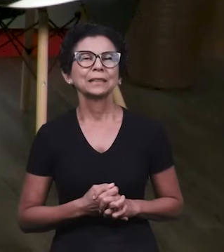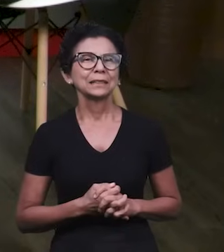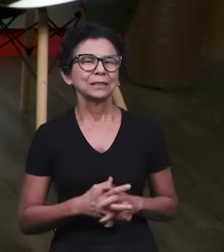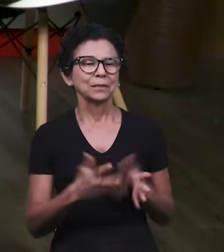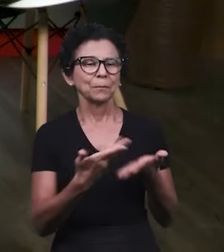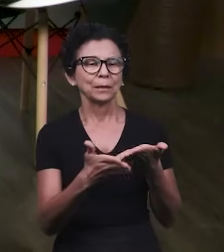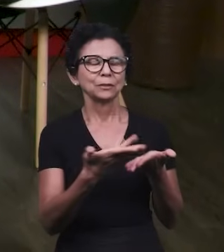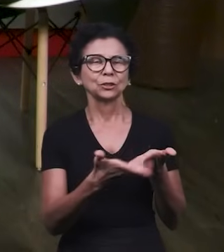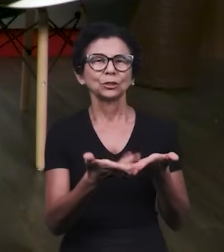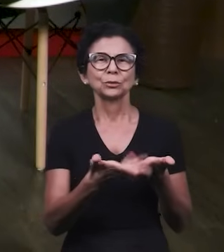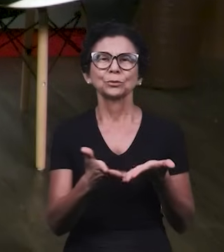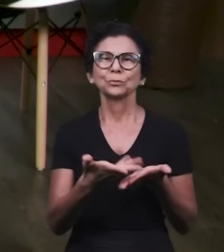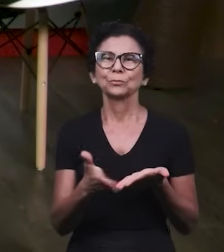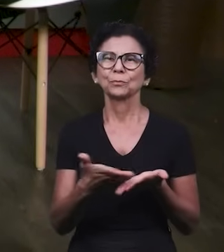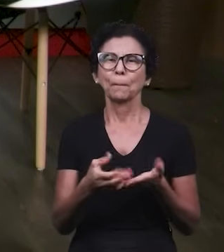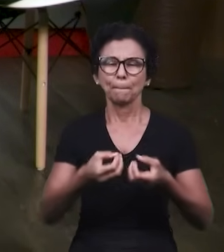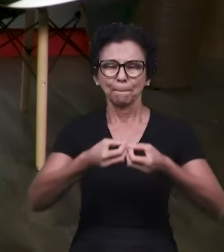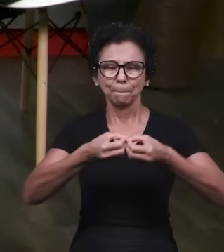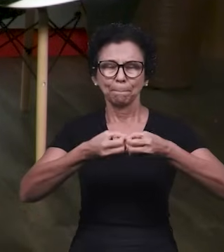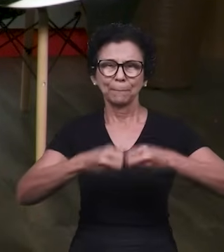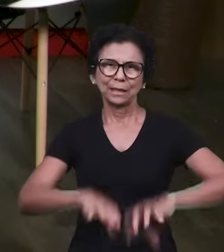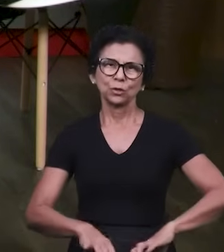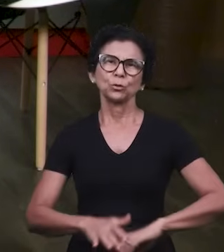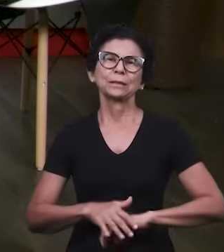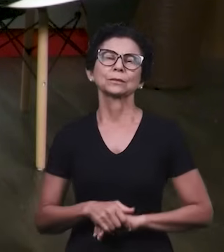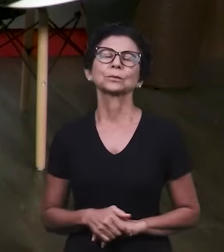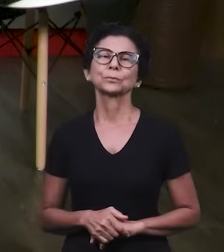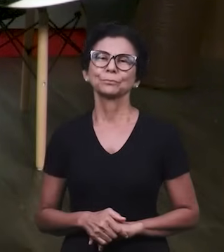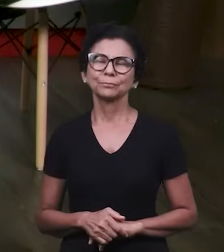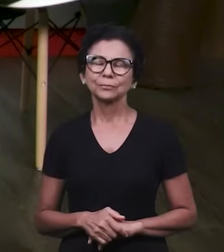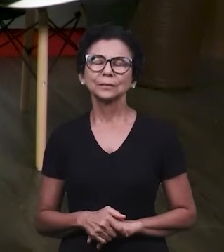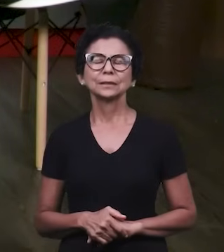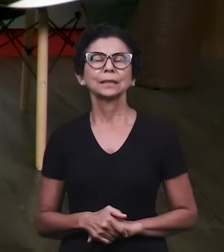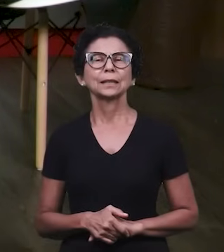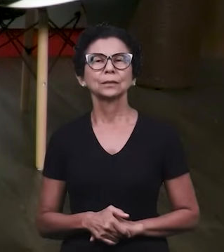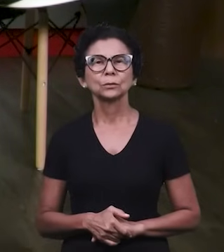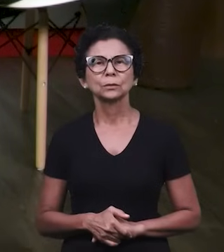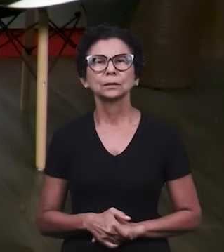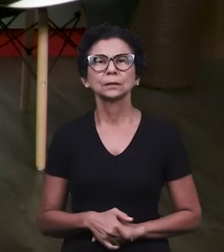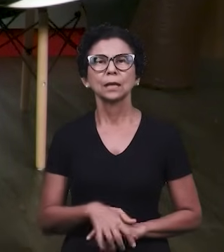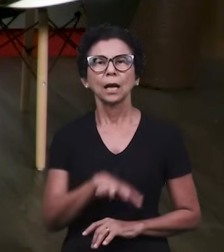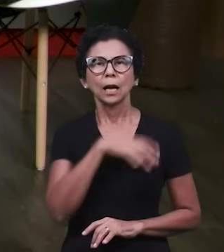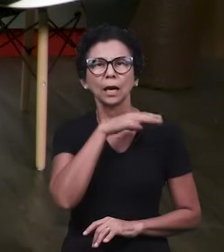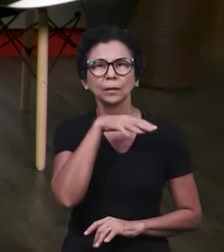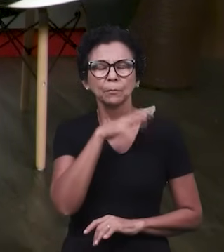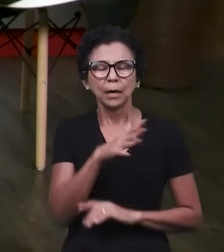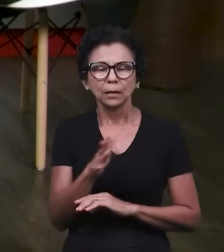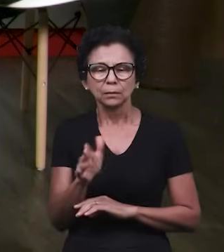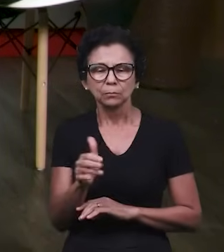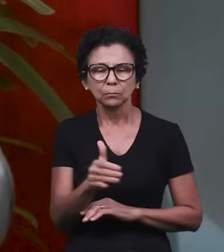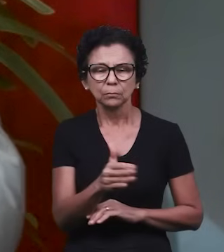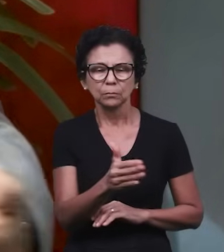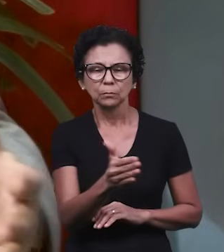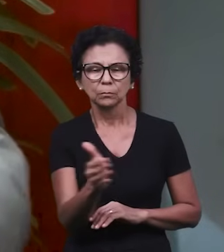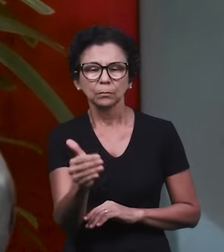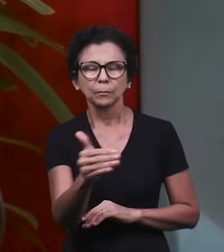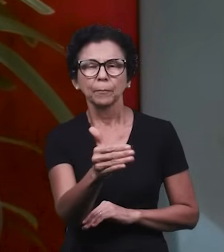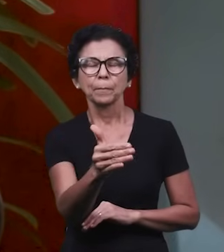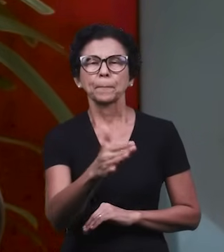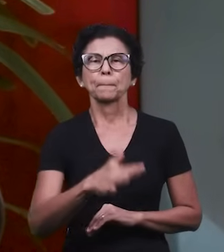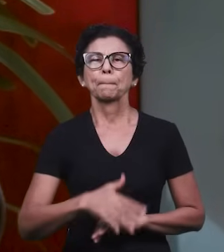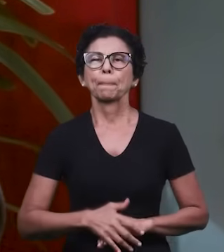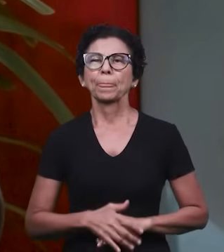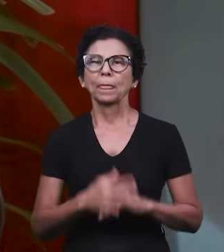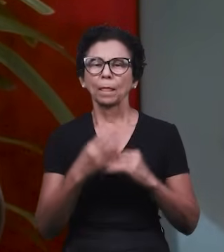perda muito maior do que um terço dos animais marinhos no planeta. Então, nós estamos vendo as coisas